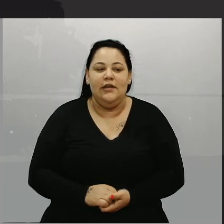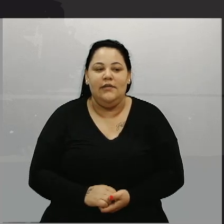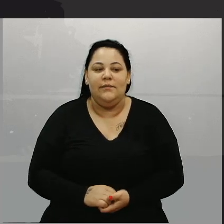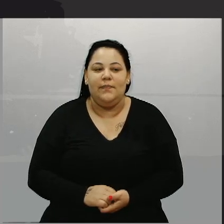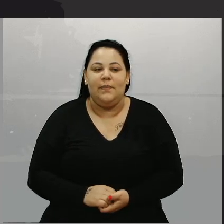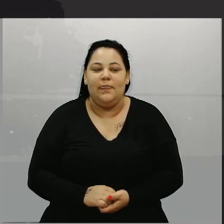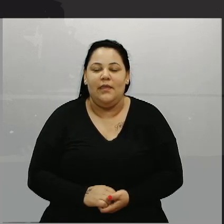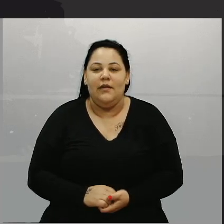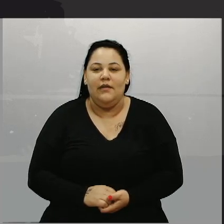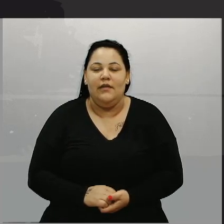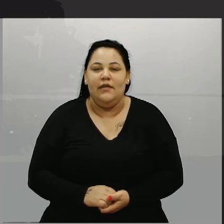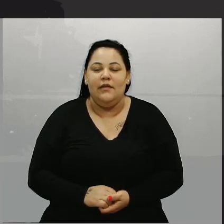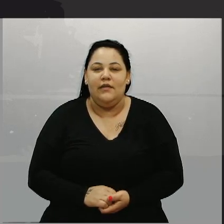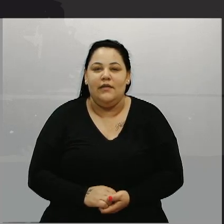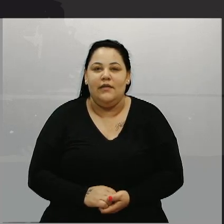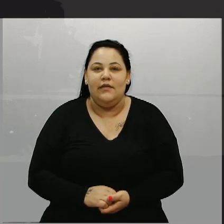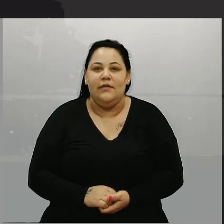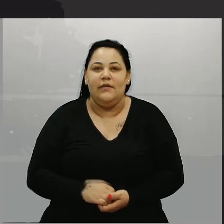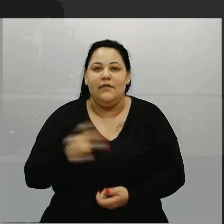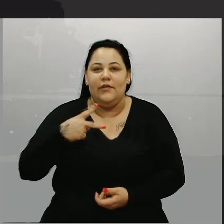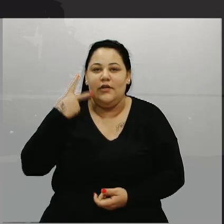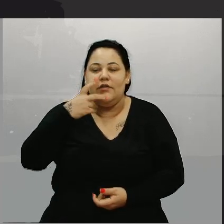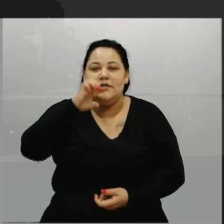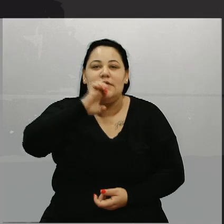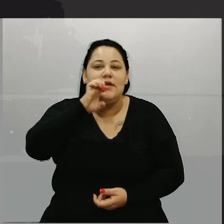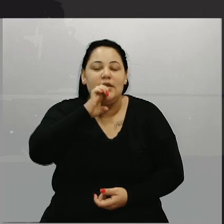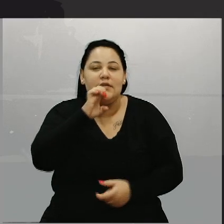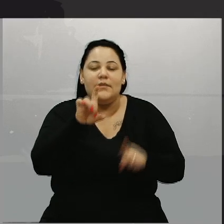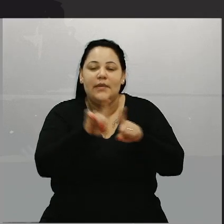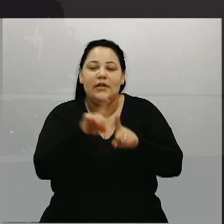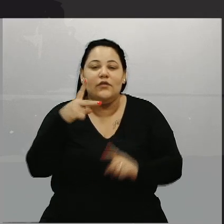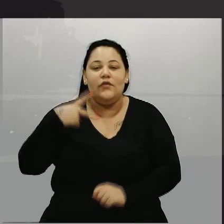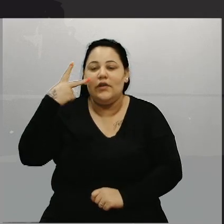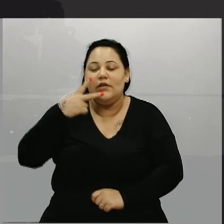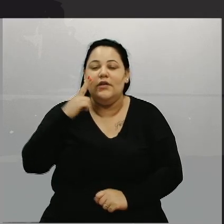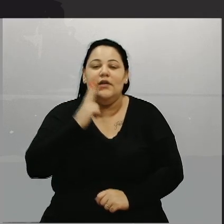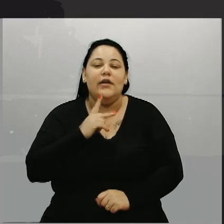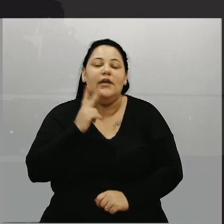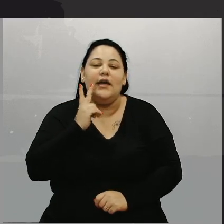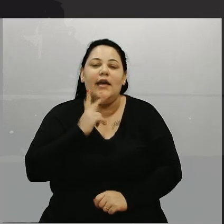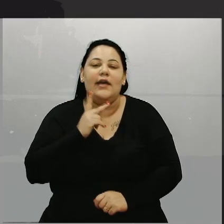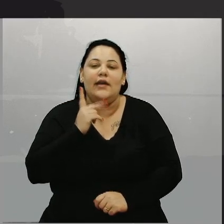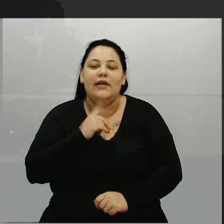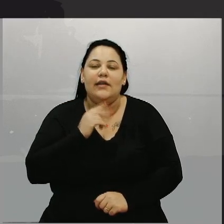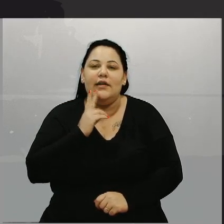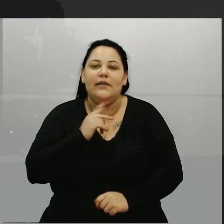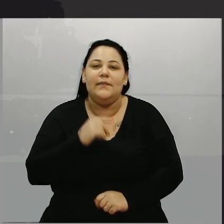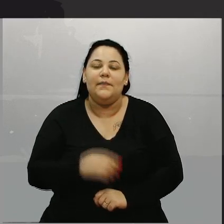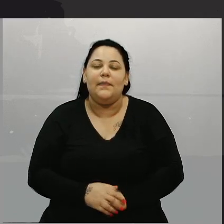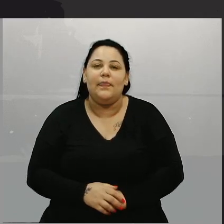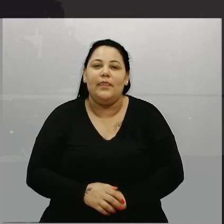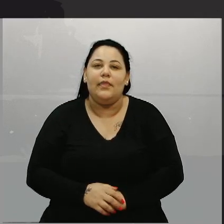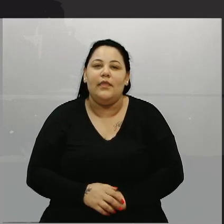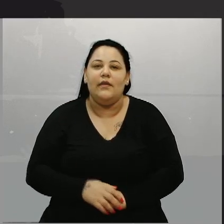ausência do vereador Cadori, da vereadora Estela Balardim, do vereador Renato Oliveira e do vereador Scalco.